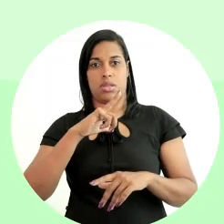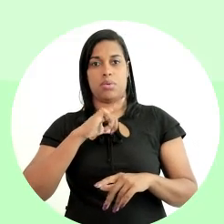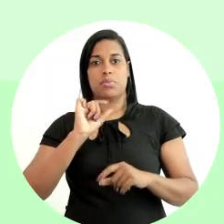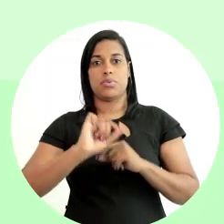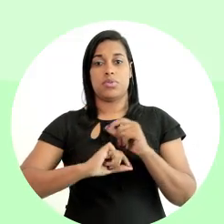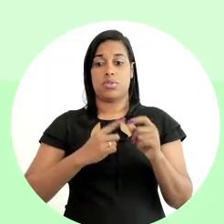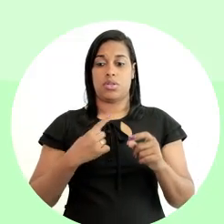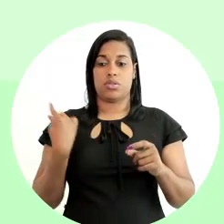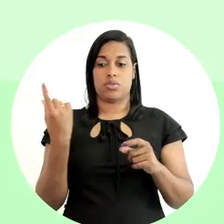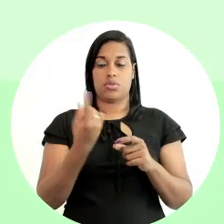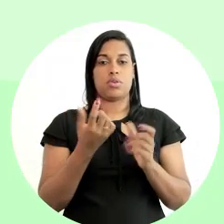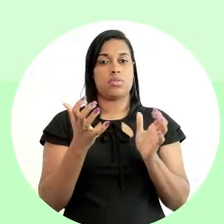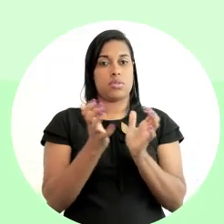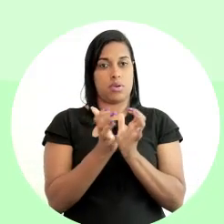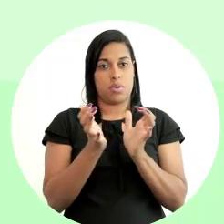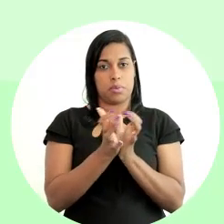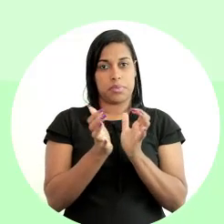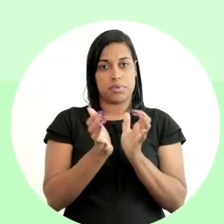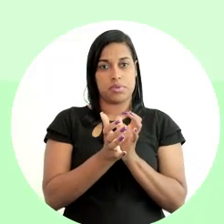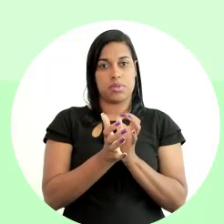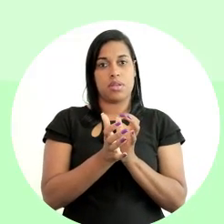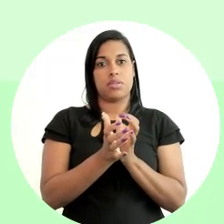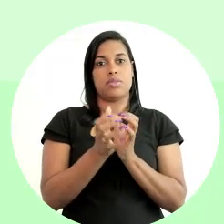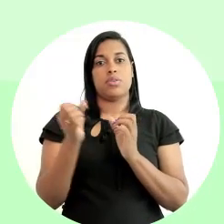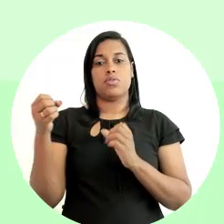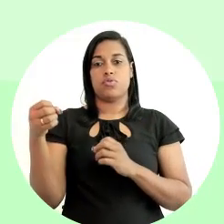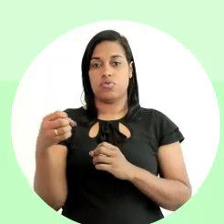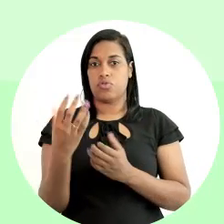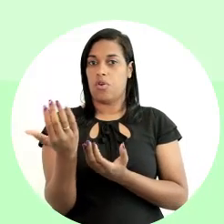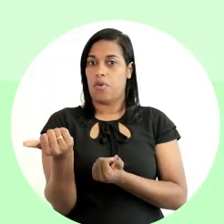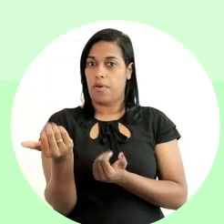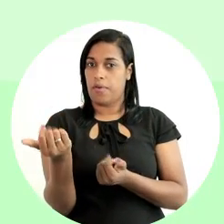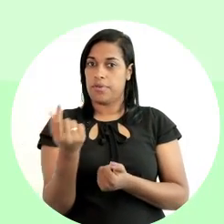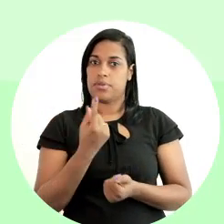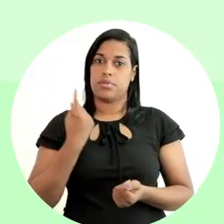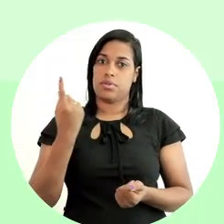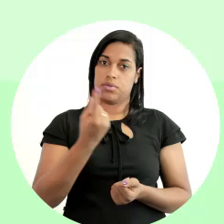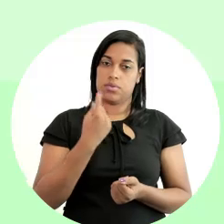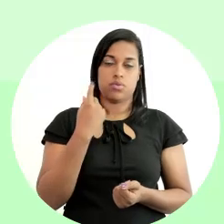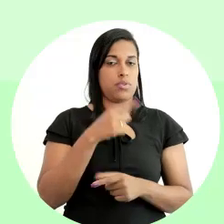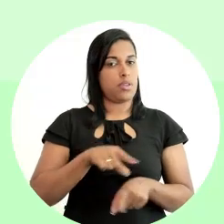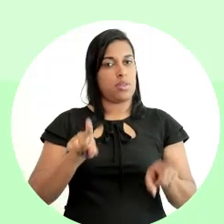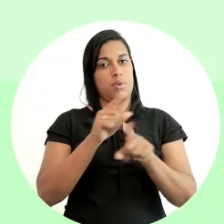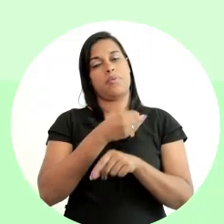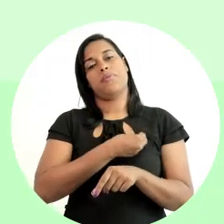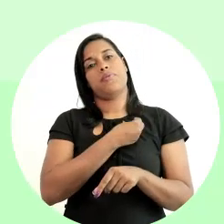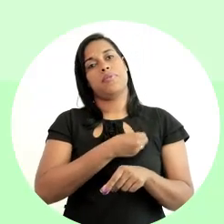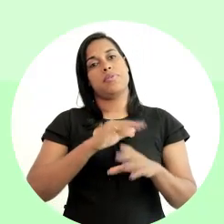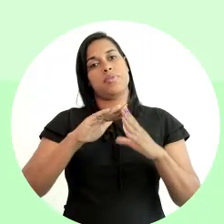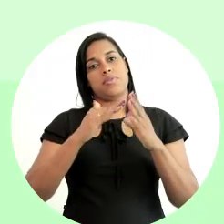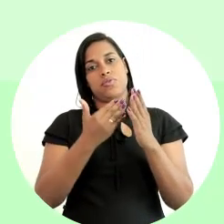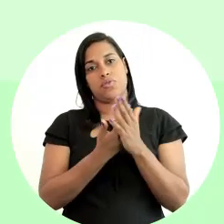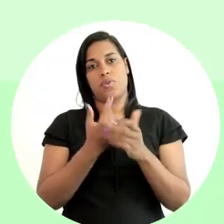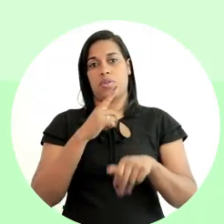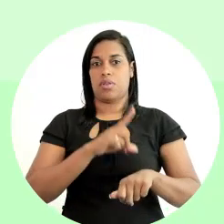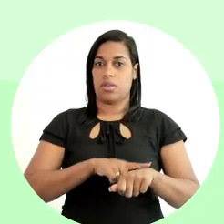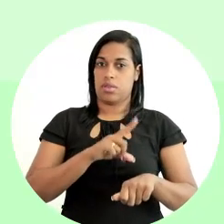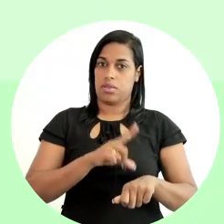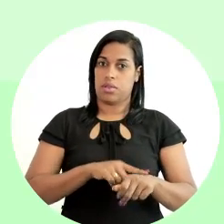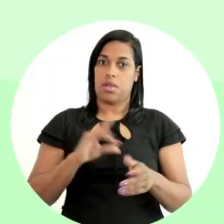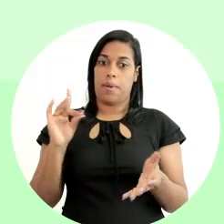temos em nossa comunidade jovens e adultos que não vivenciaram a escola em